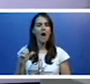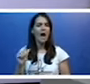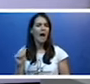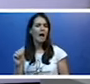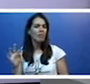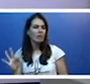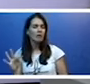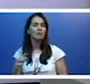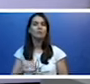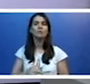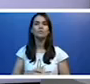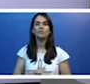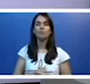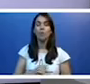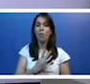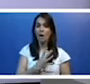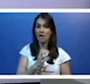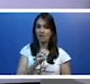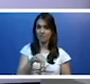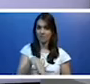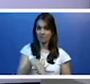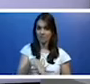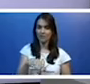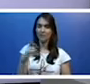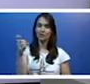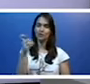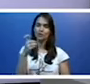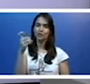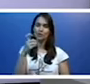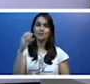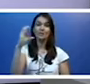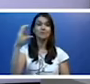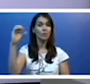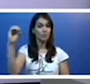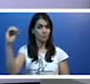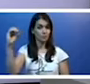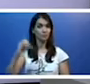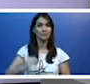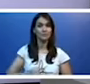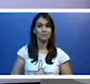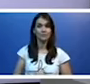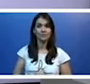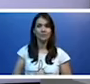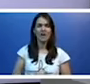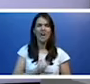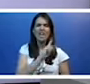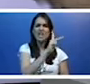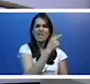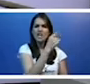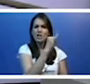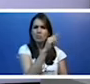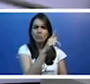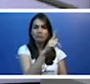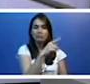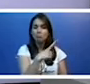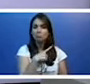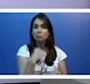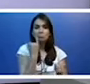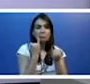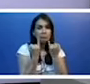informação do 40 um cateto oposto que é o x que eu encontrar foi hipotenusa nem vou mexer porque não tem